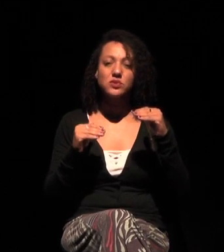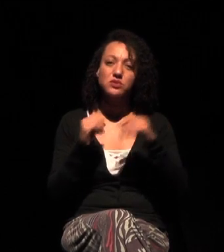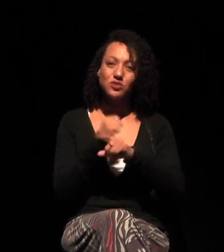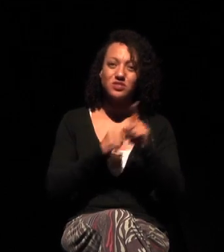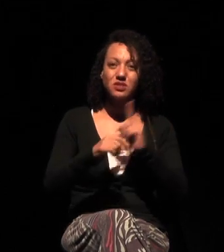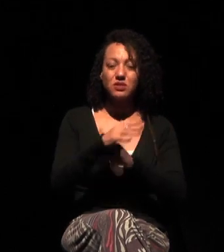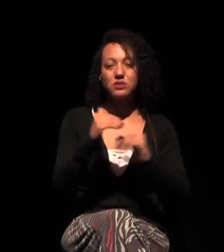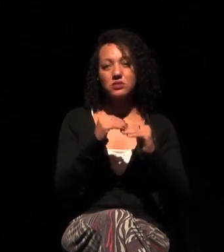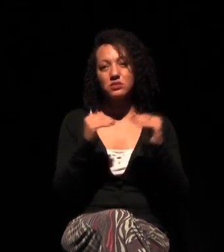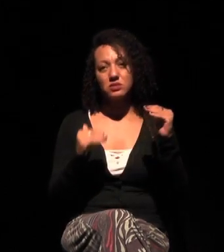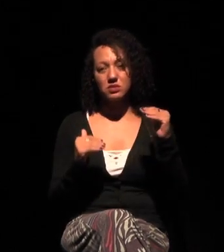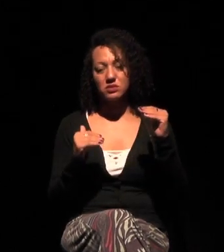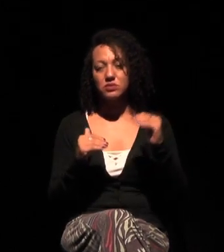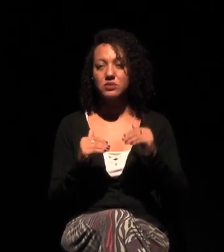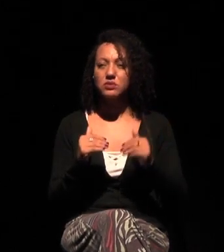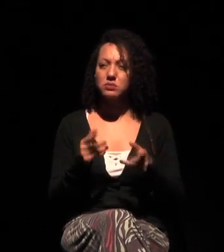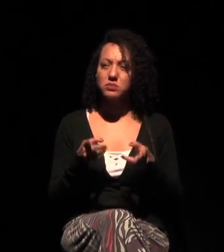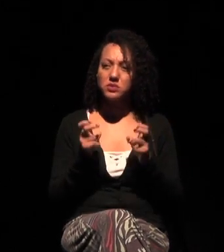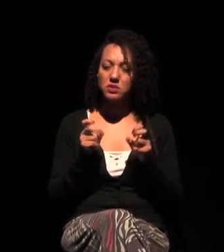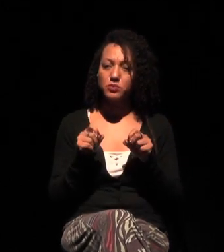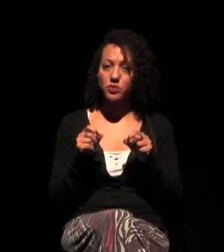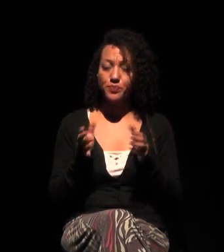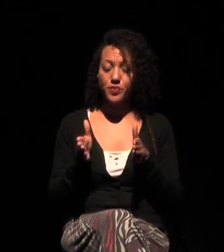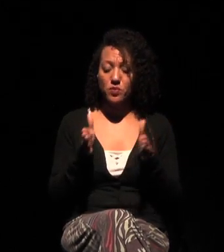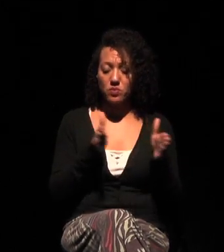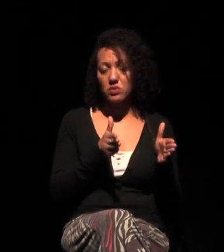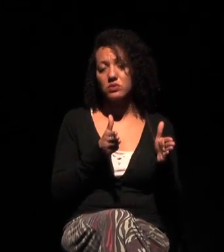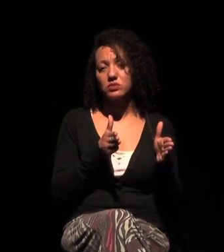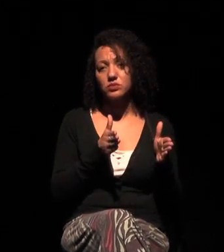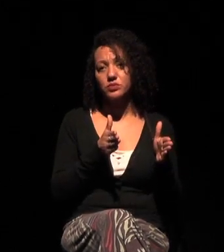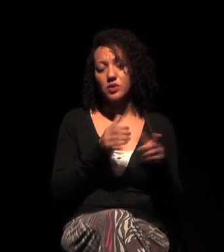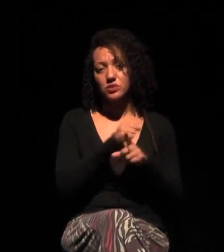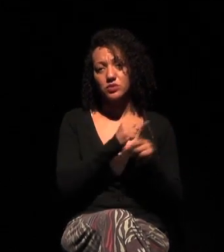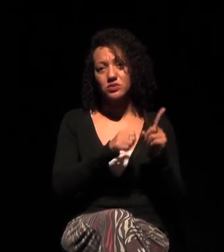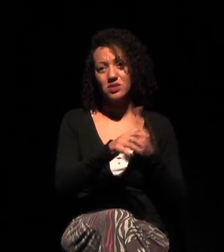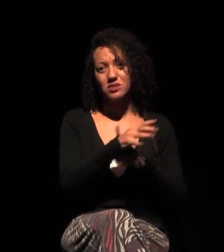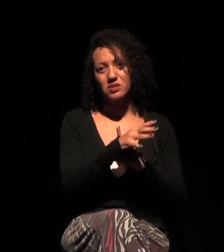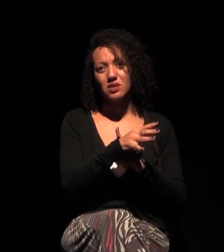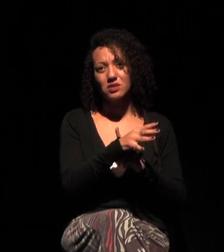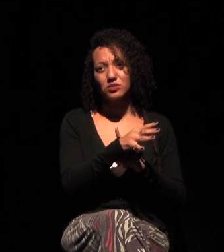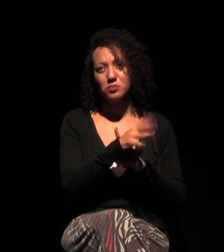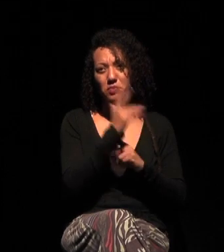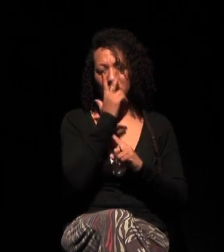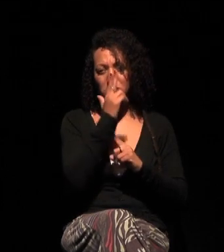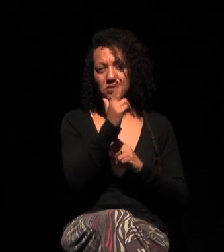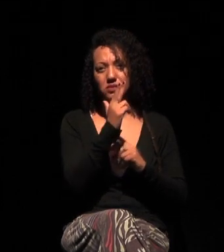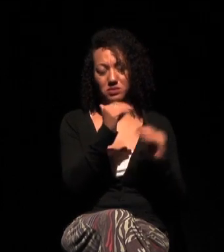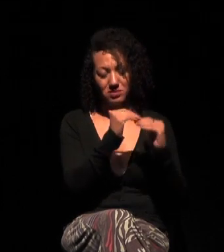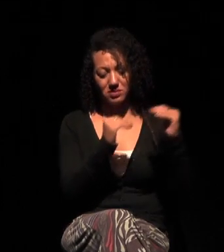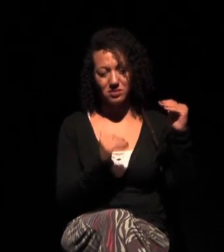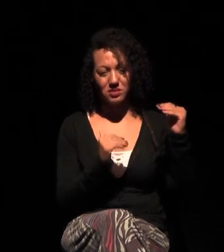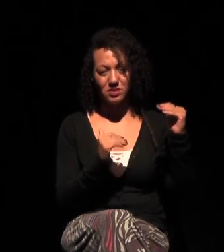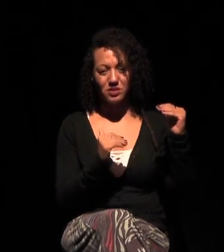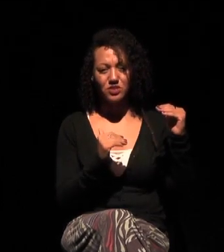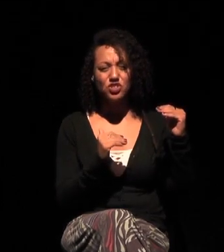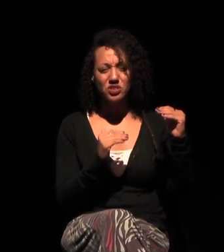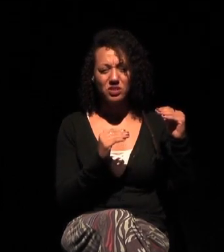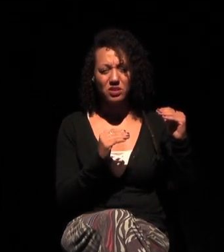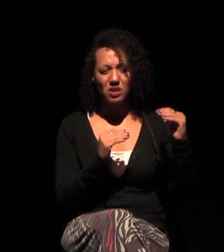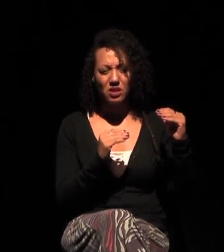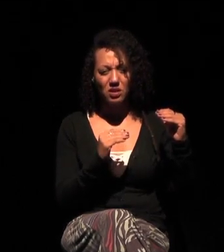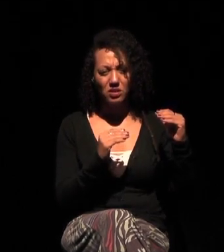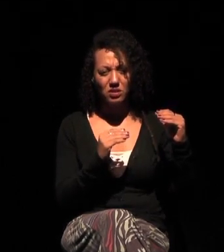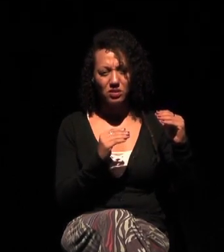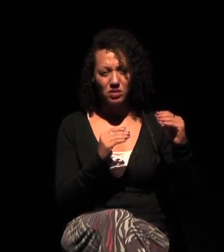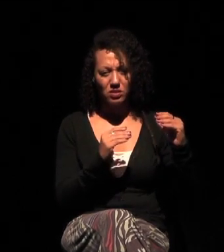temos visto é que por um lado as igualdades sociais praticamente haviam desaparecido a agenda da cirurgia da economia